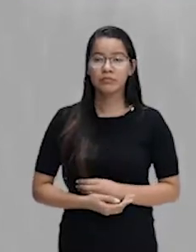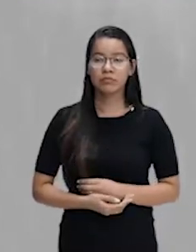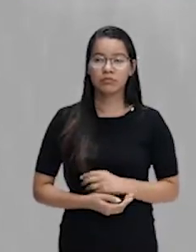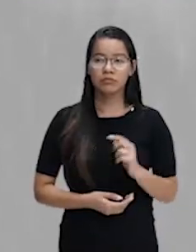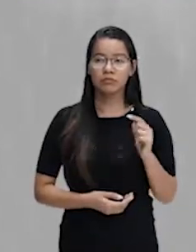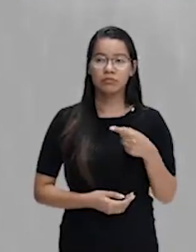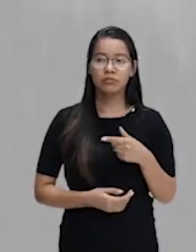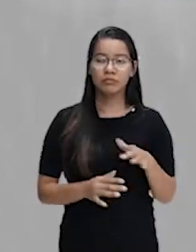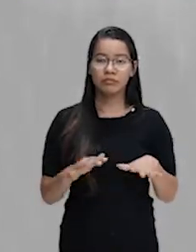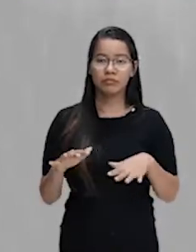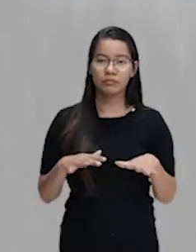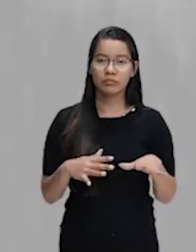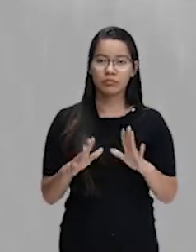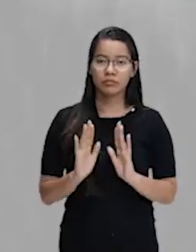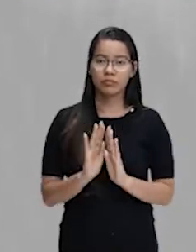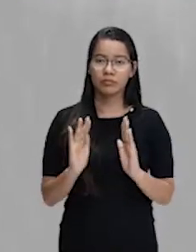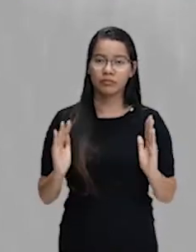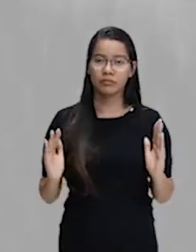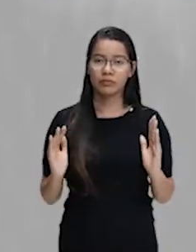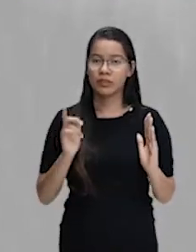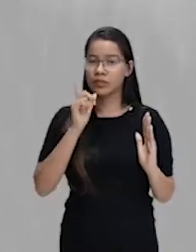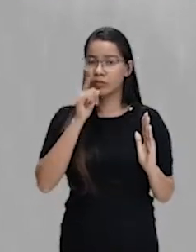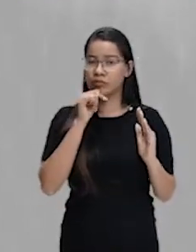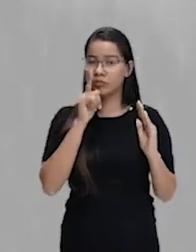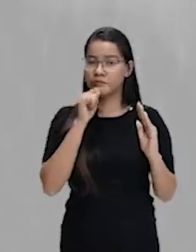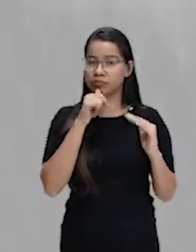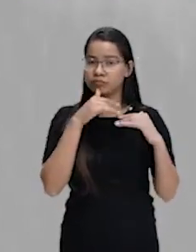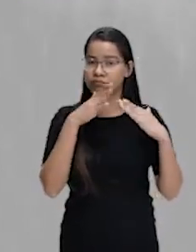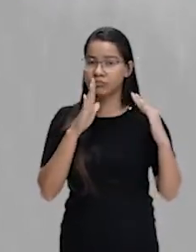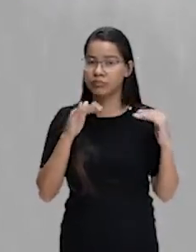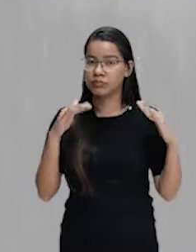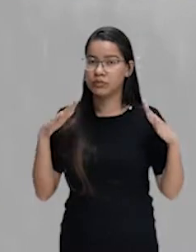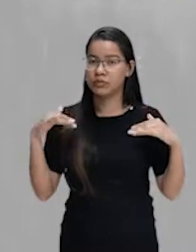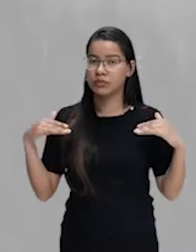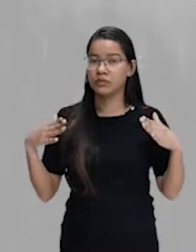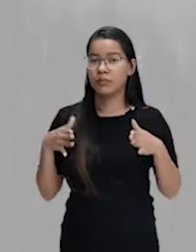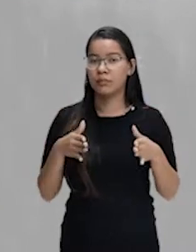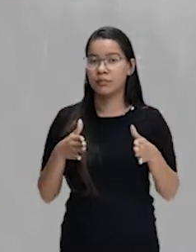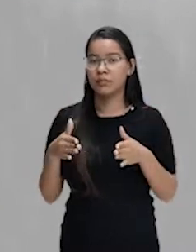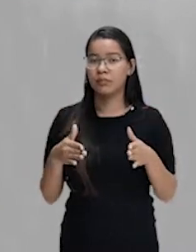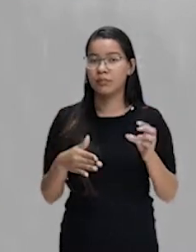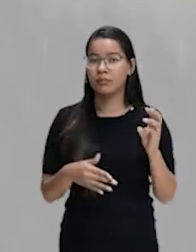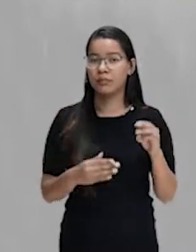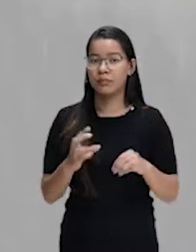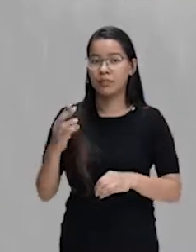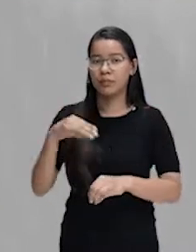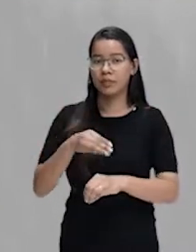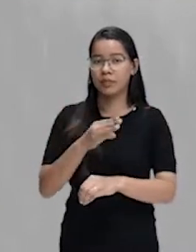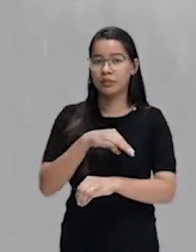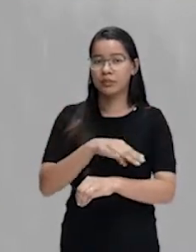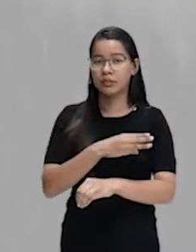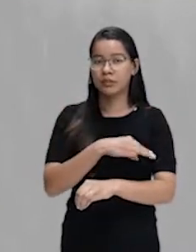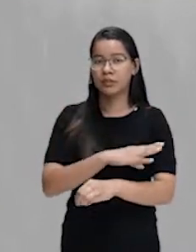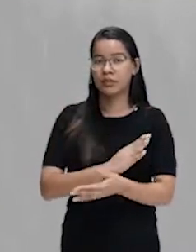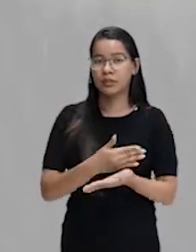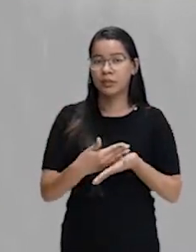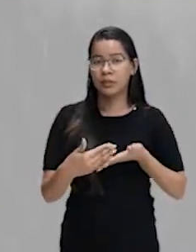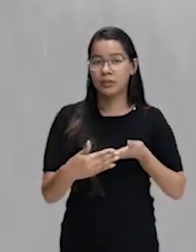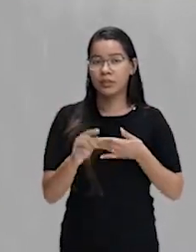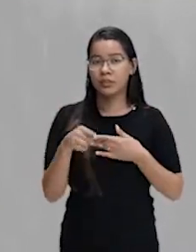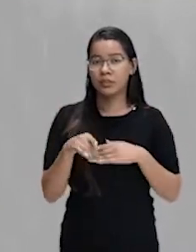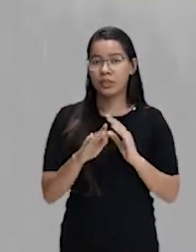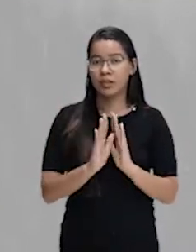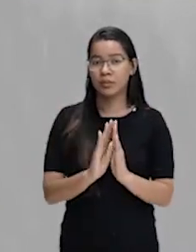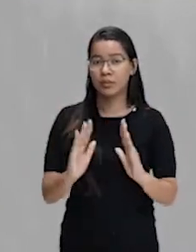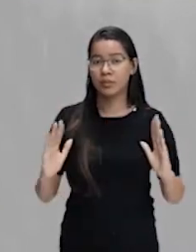desse movimento foi a abertura do mar Mediterrâneo. Esse movimento abriu o mar Mediterrâneo e a partir dessa abertura, o que nós